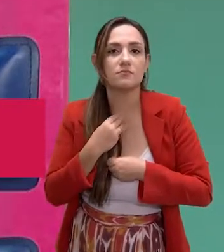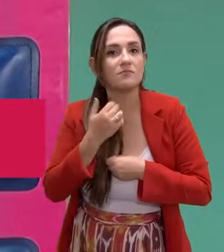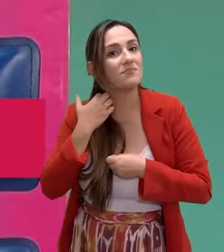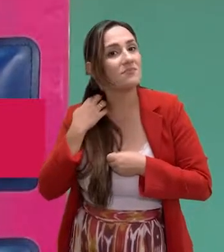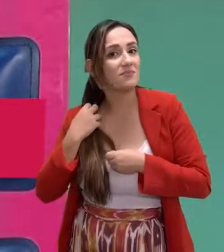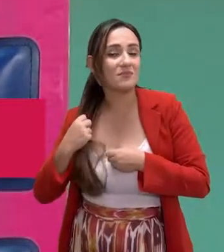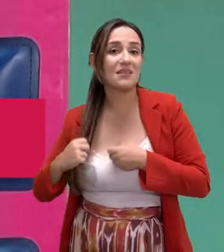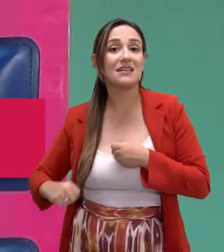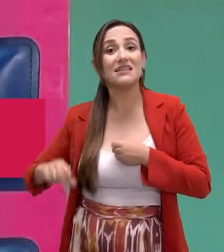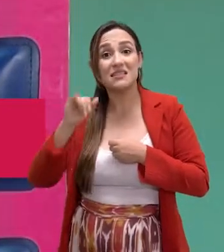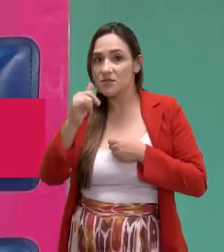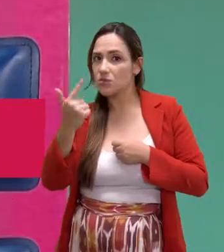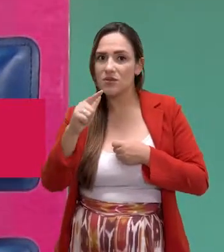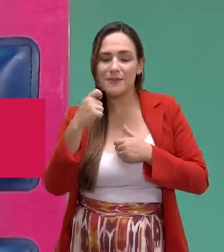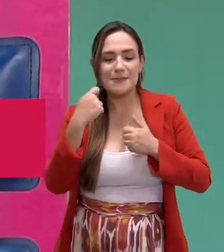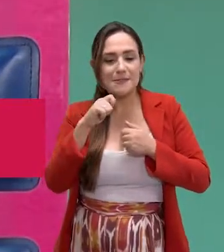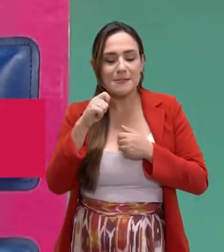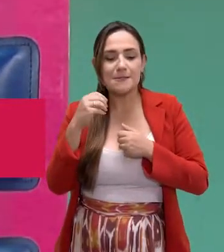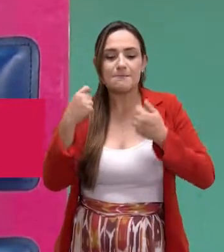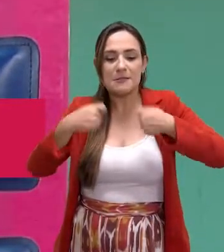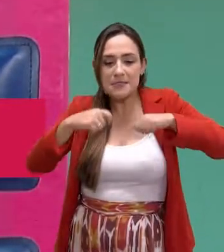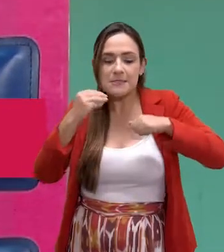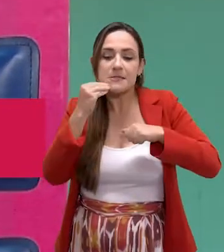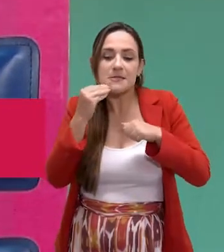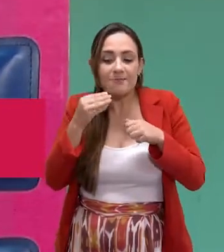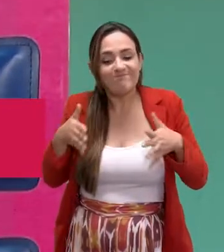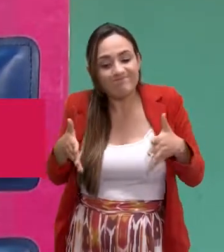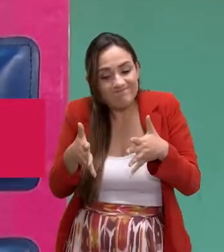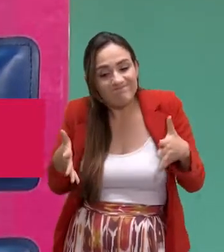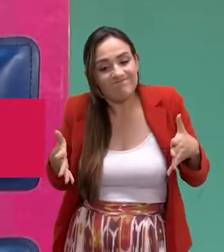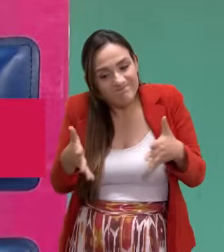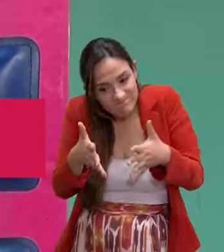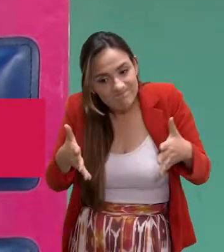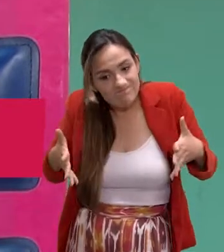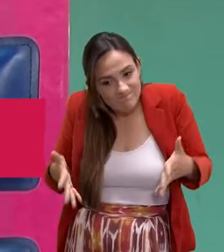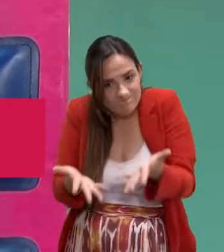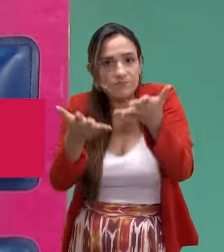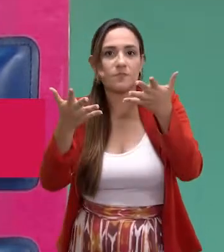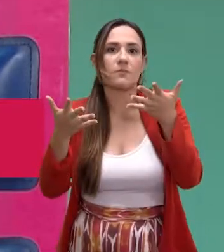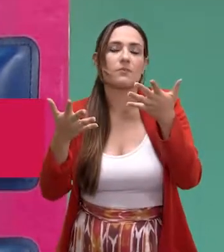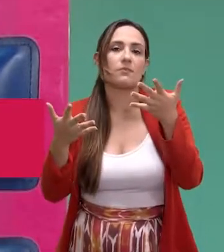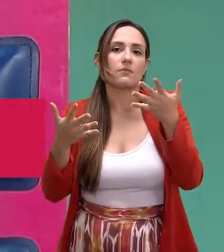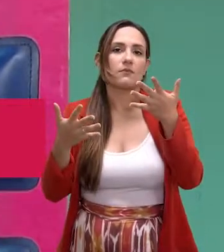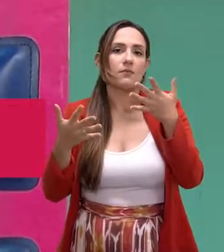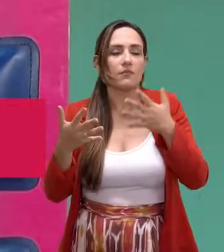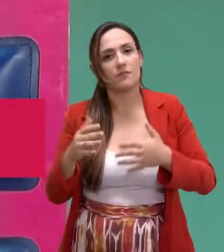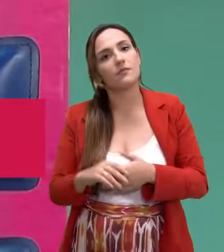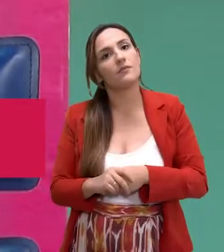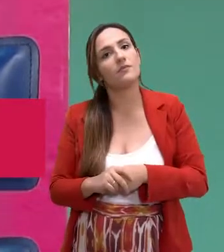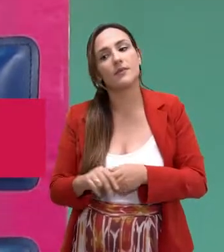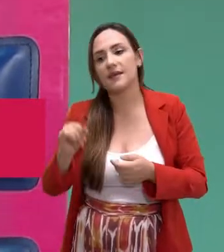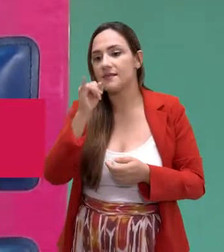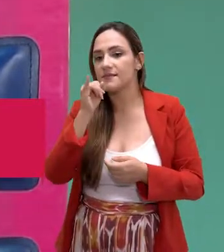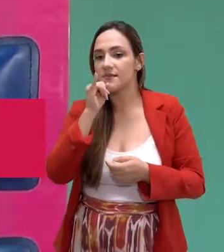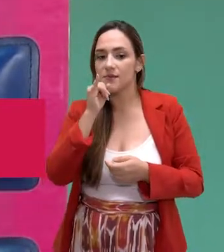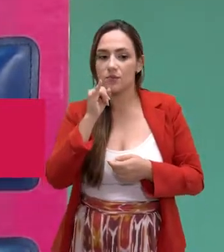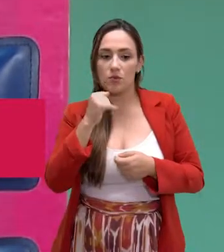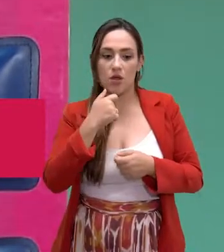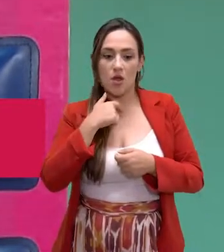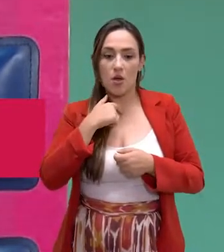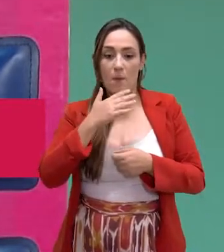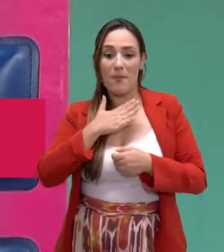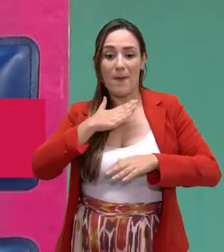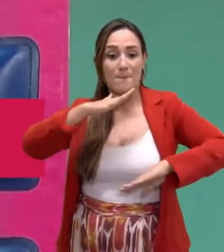você. E se não existe, a gente tem que tentar cultivar de alguma forma, né? E se encontrar